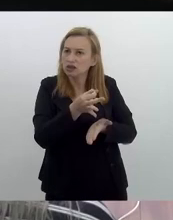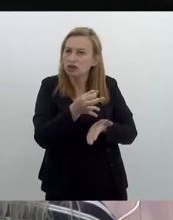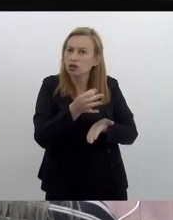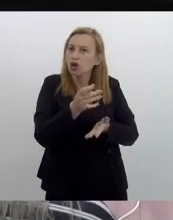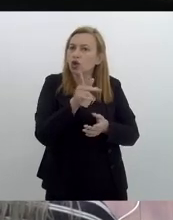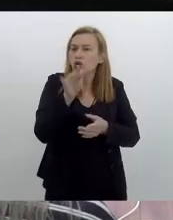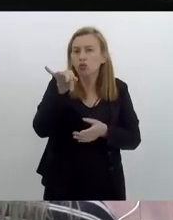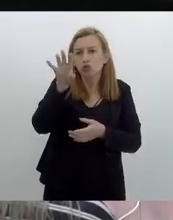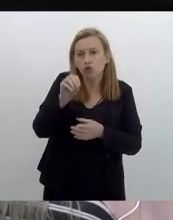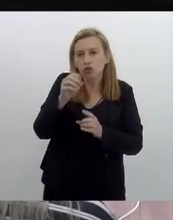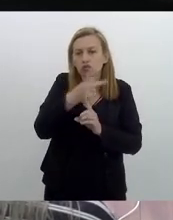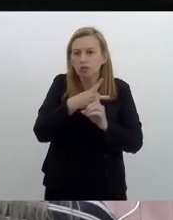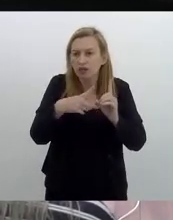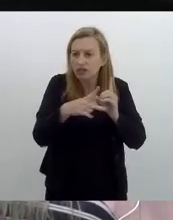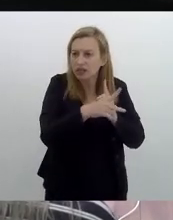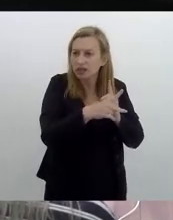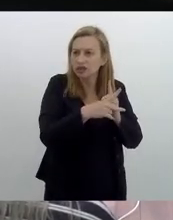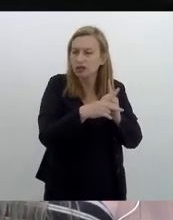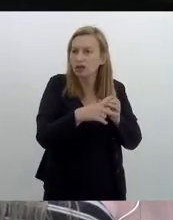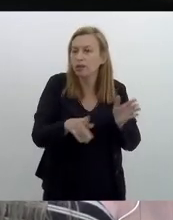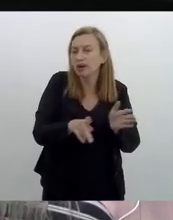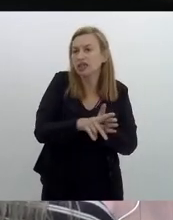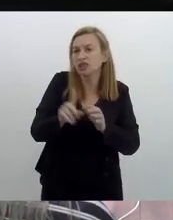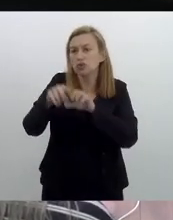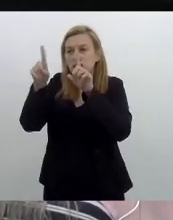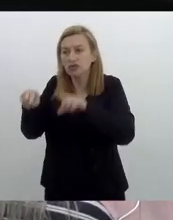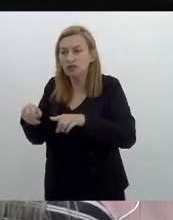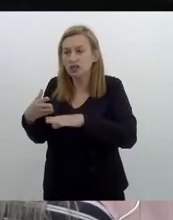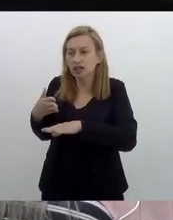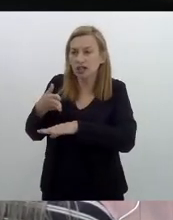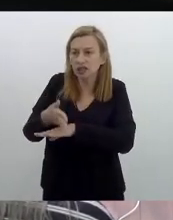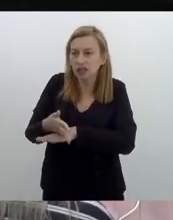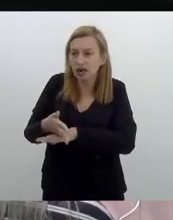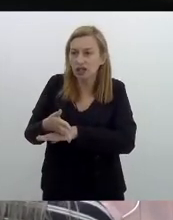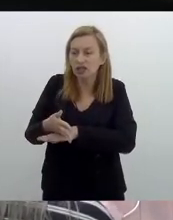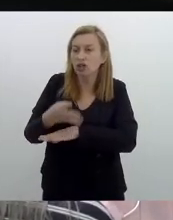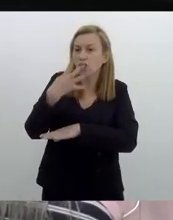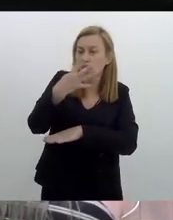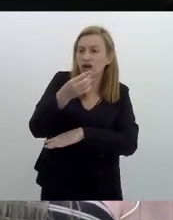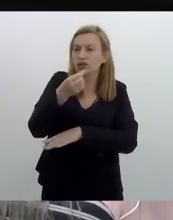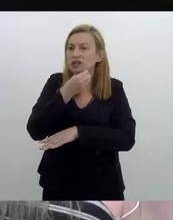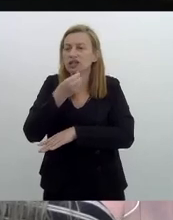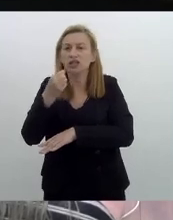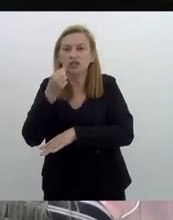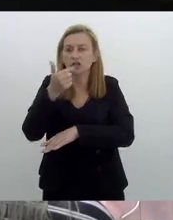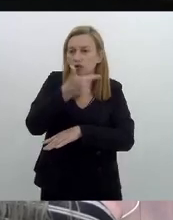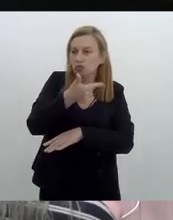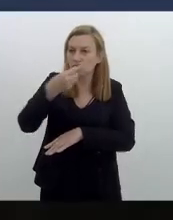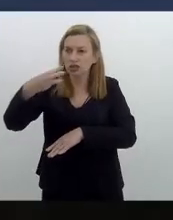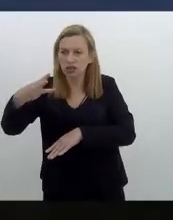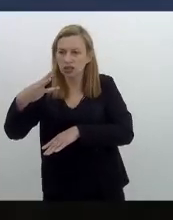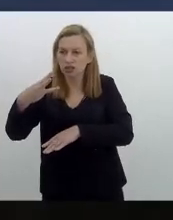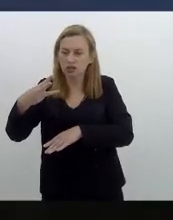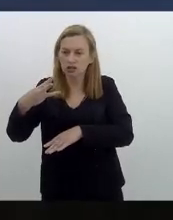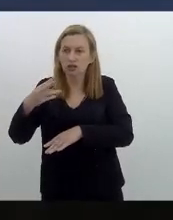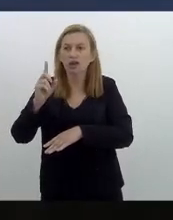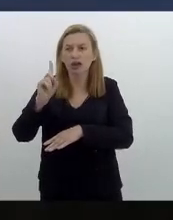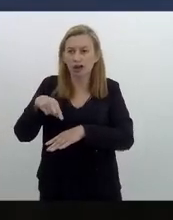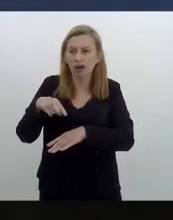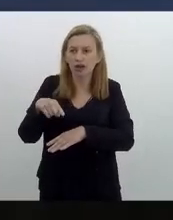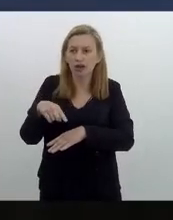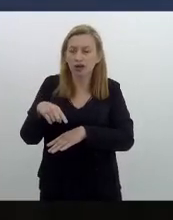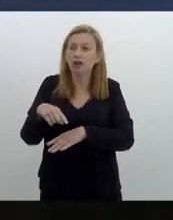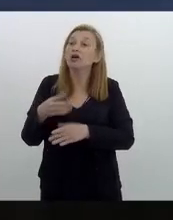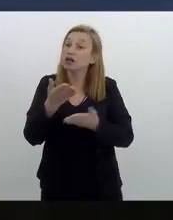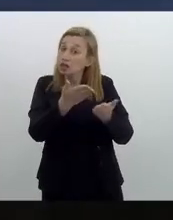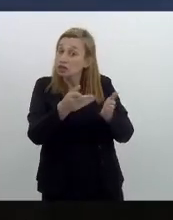previdenciário É para os servidores Que ingressaram A partir de 4 de setembro De 2013 Ele é superavitário É disso que trata